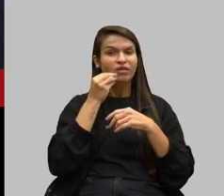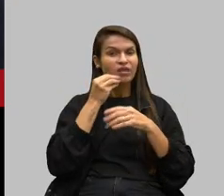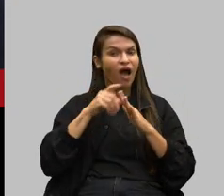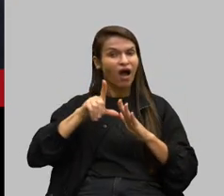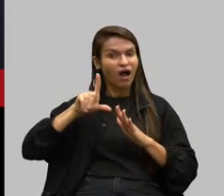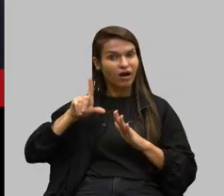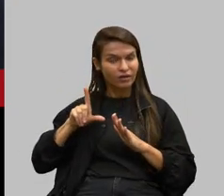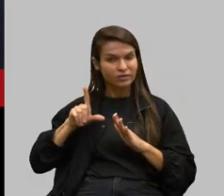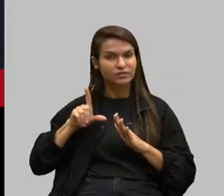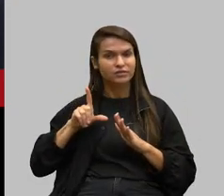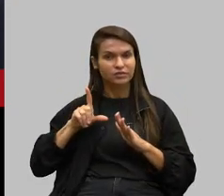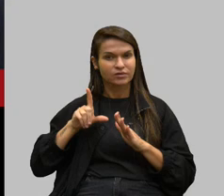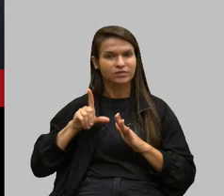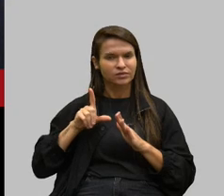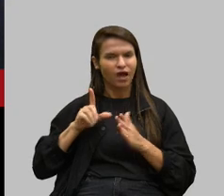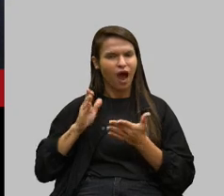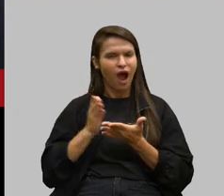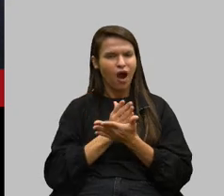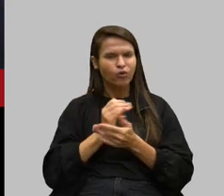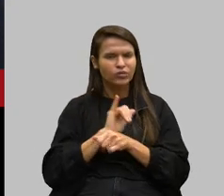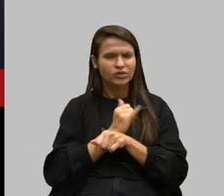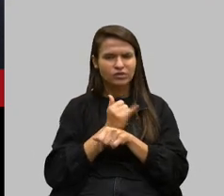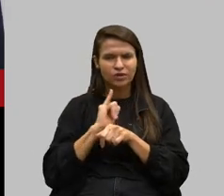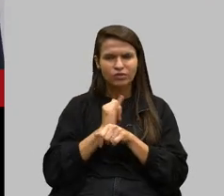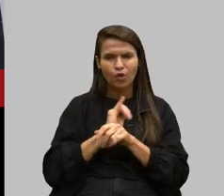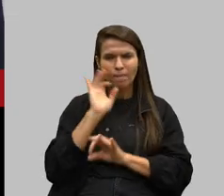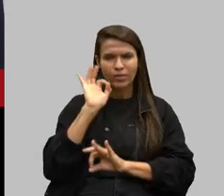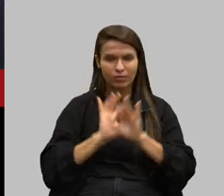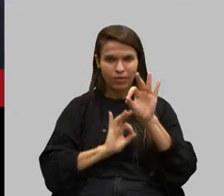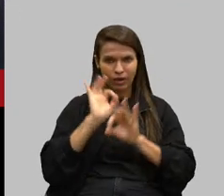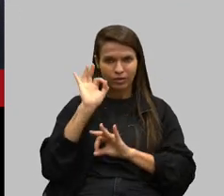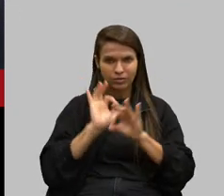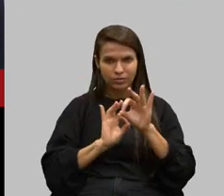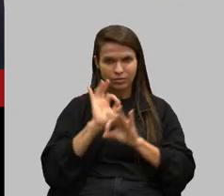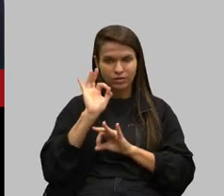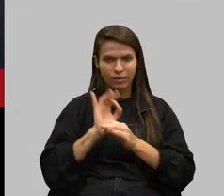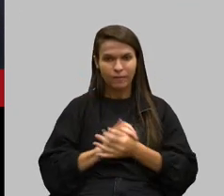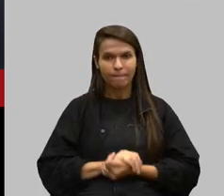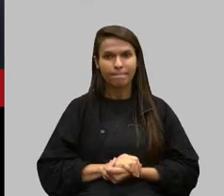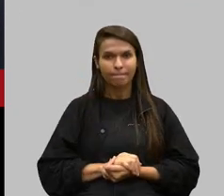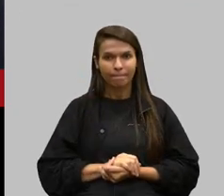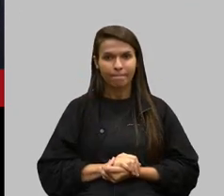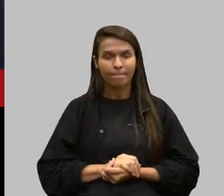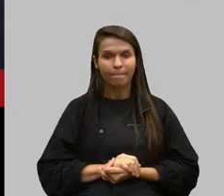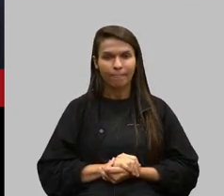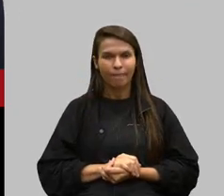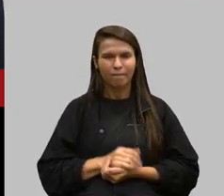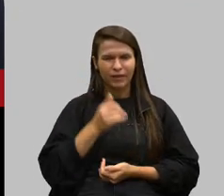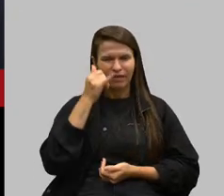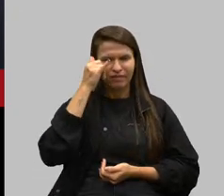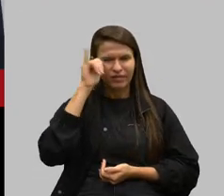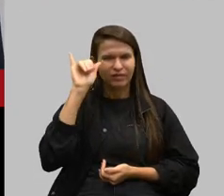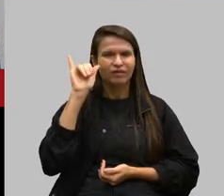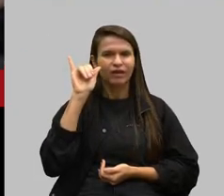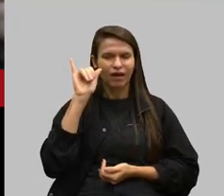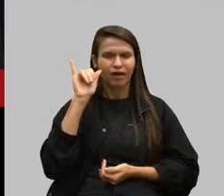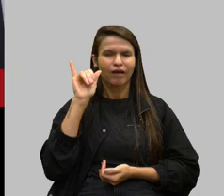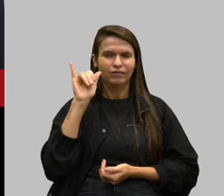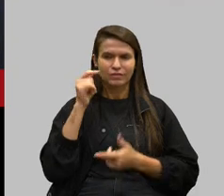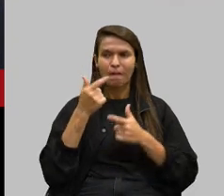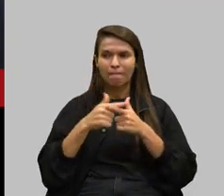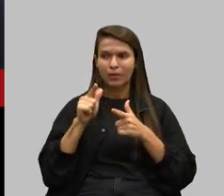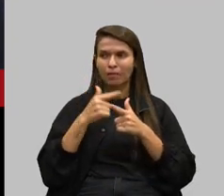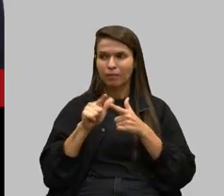antecipar algumas ações né de preparação para que não ocorressem tragédias